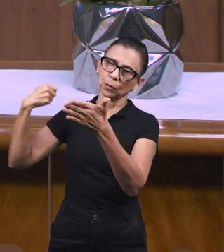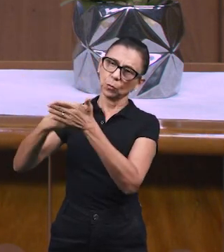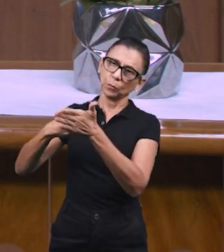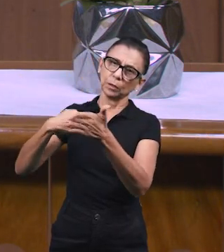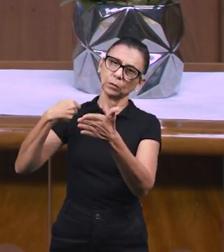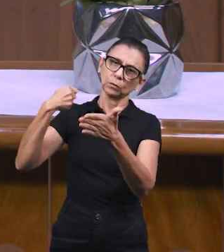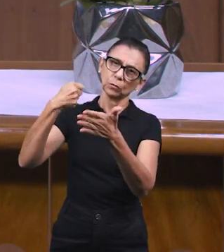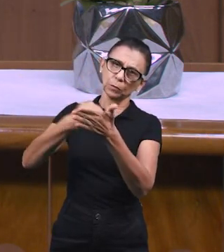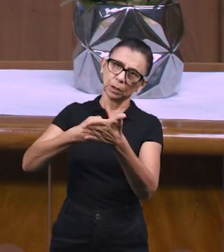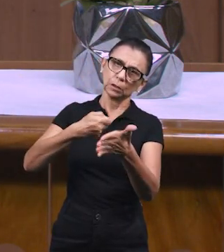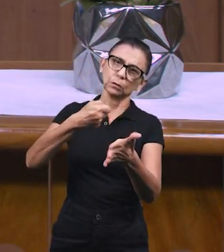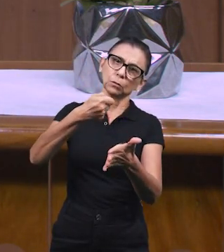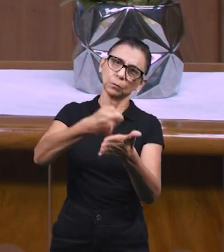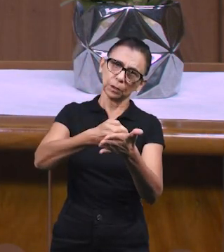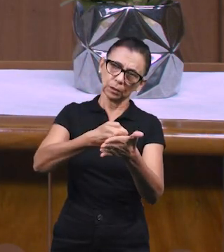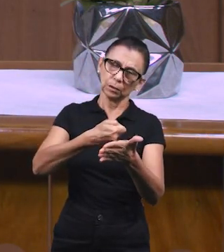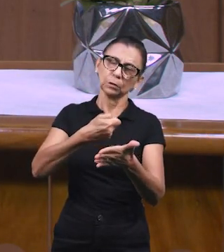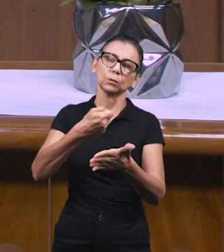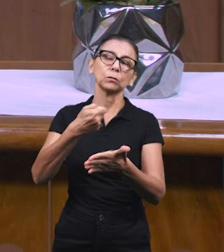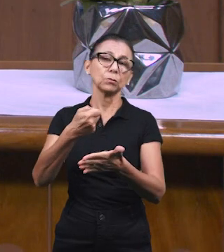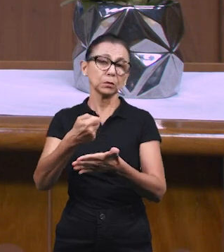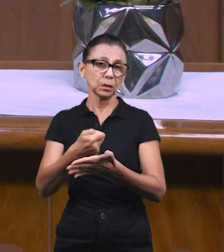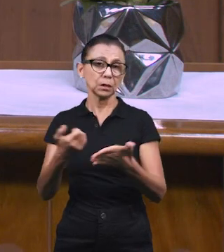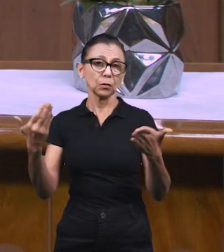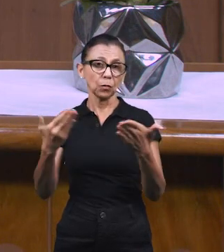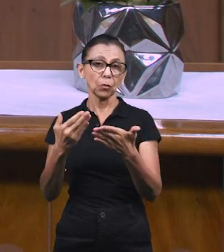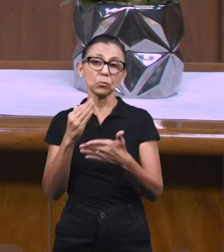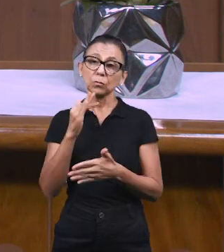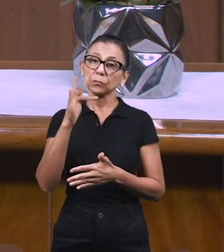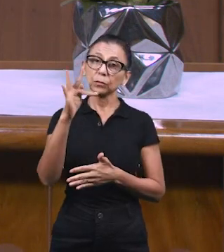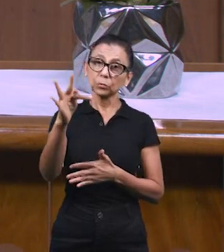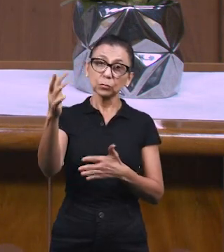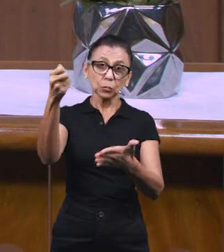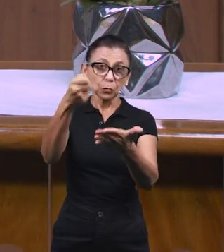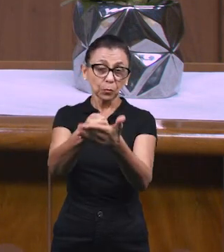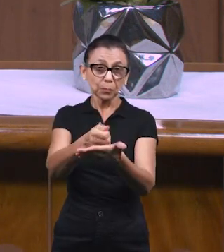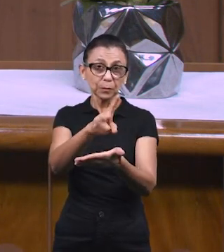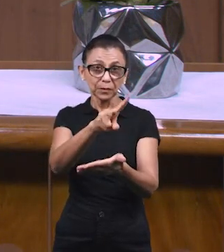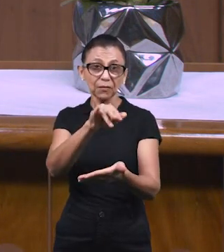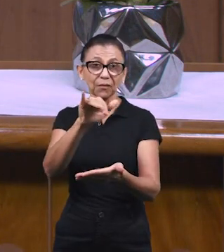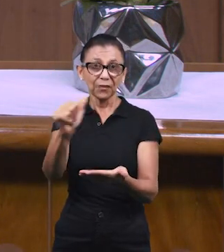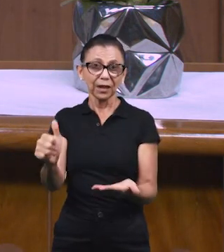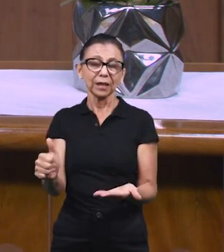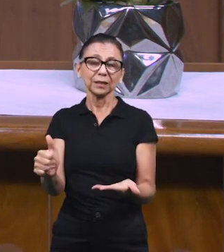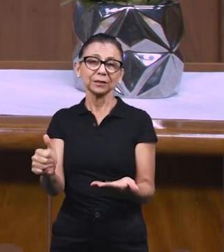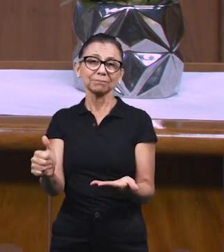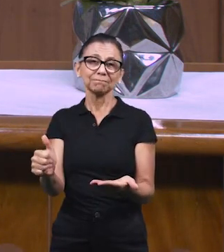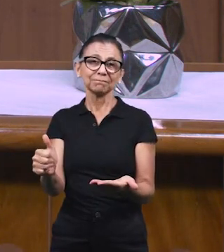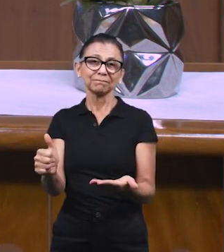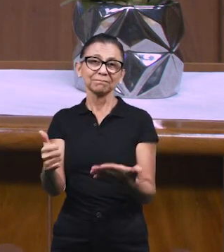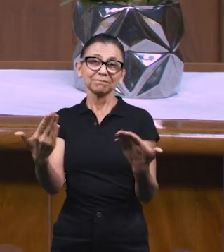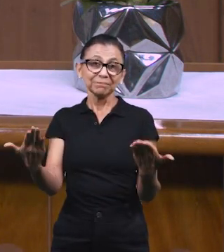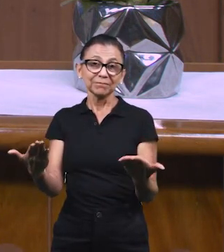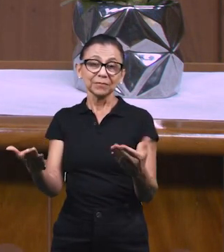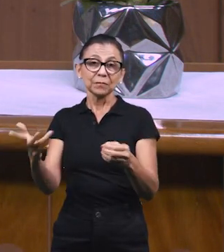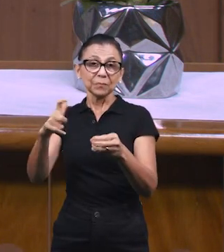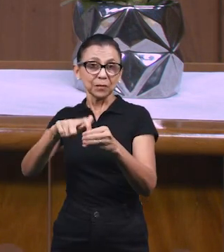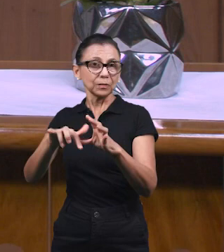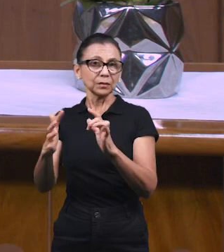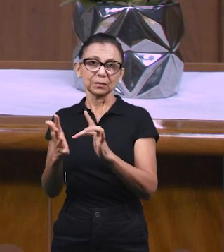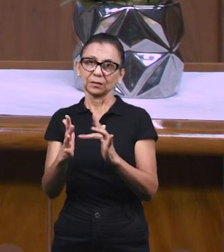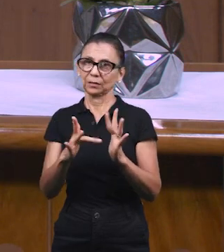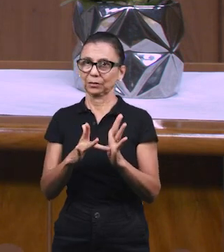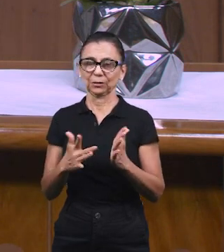dias, ou que vão se cumprir nos próximos dias, como a vinda do Senhor Jesus.